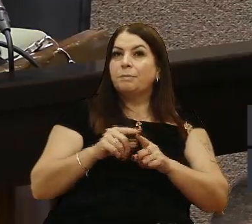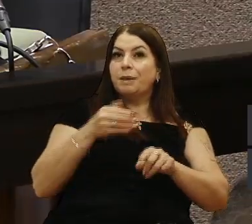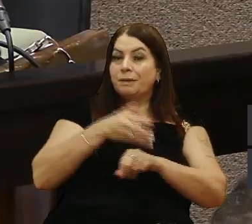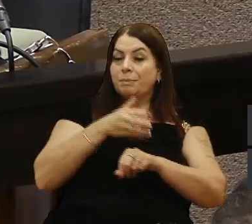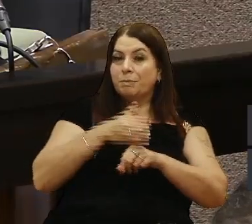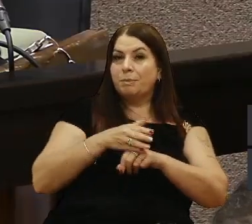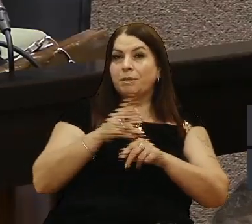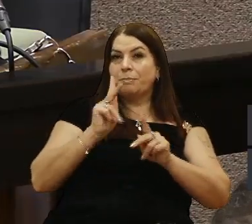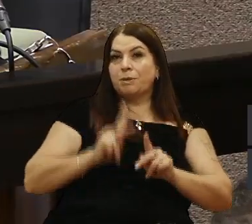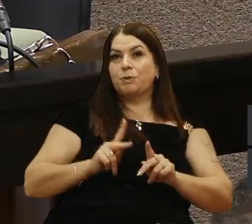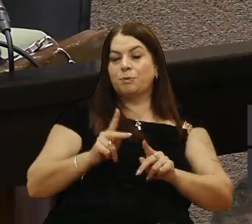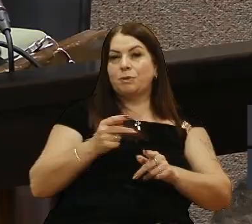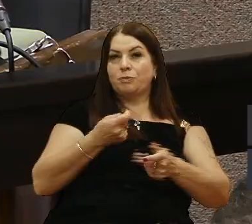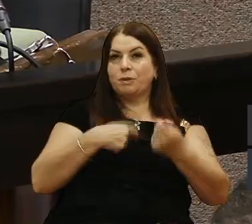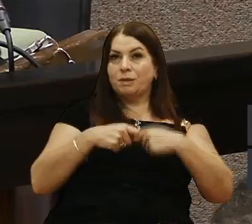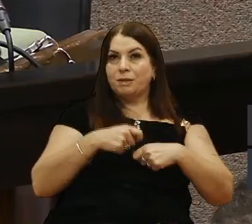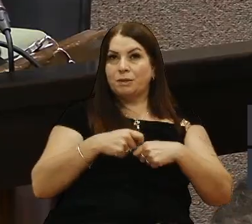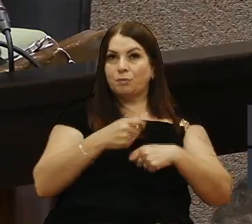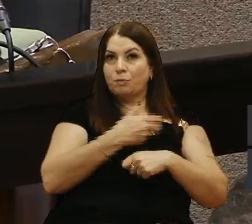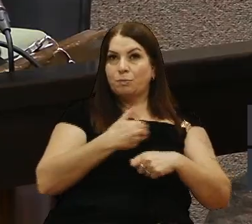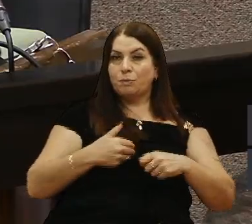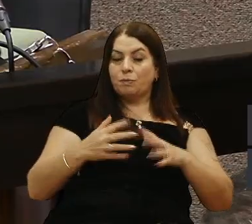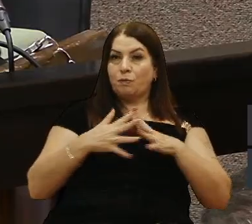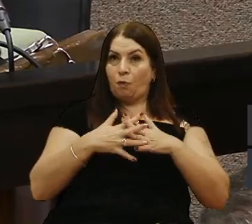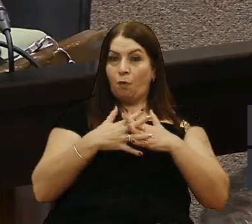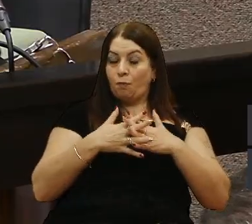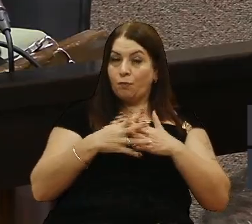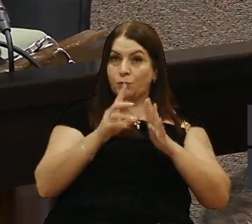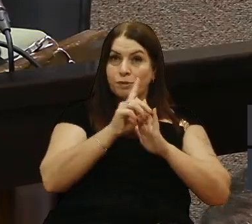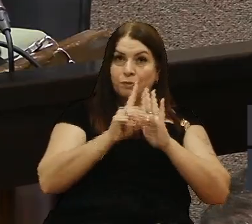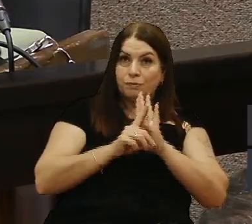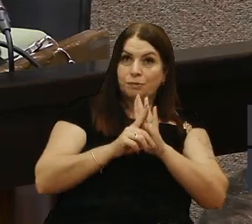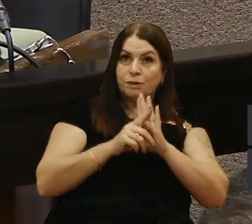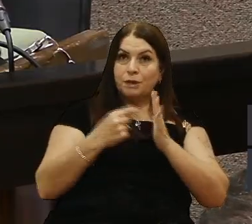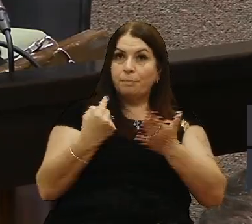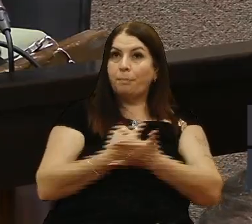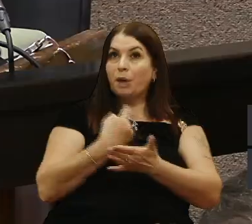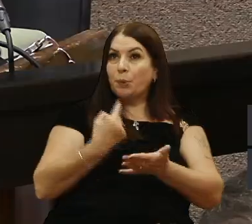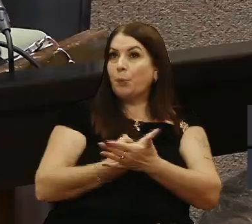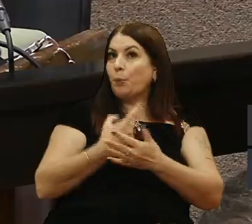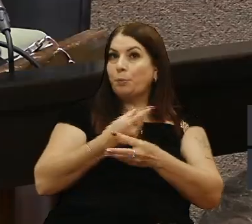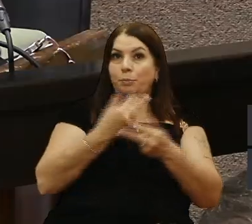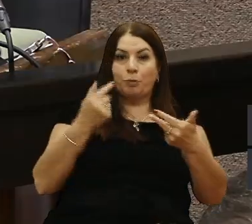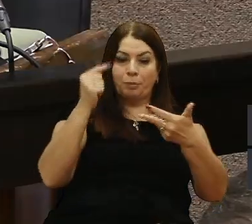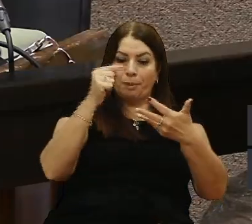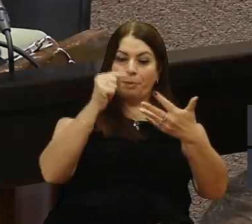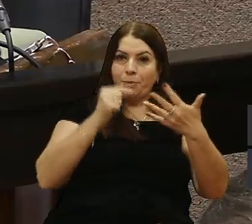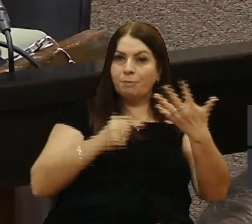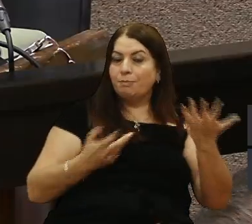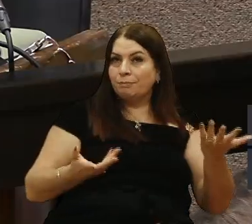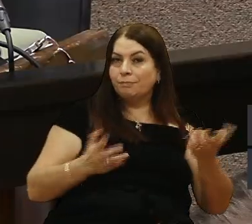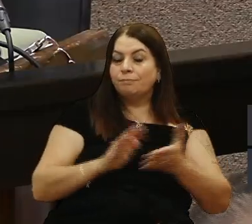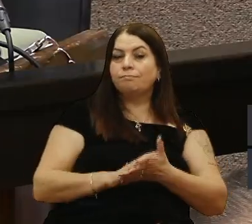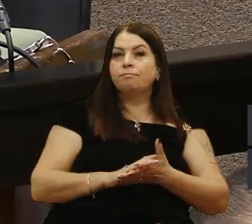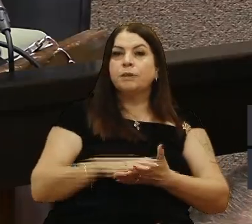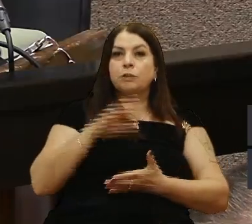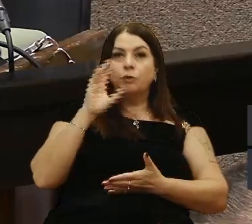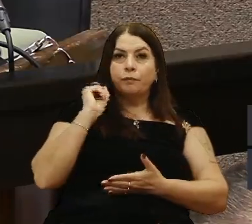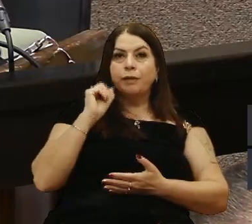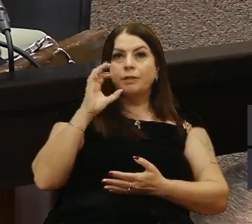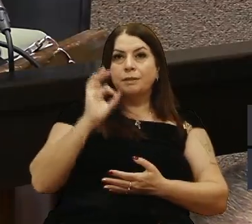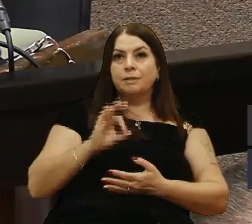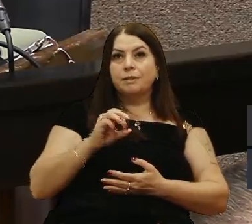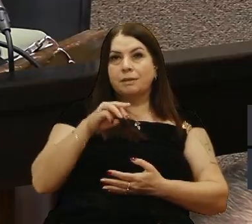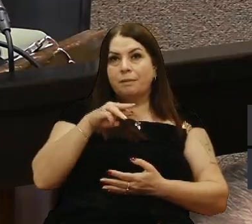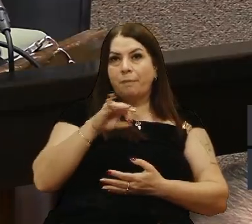administração pública que ficaram confusos com a questão do decreto e nos perguntam sobre várias coisas. E escutar, com certeza, o